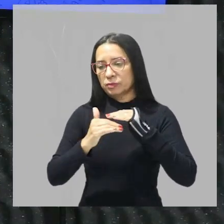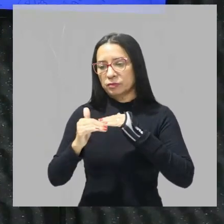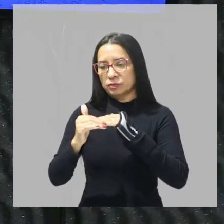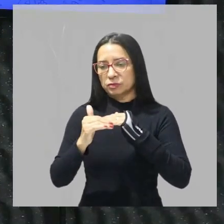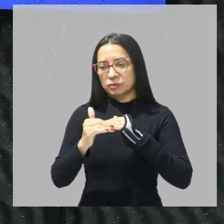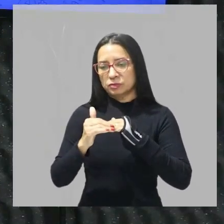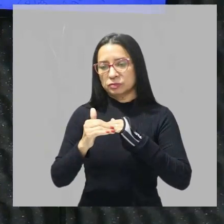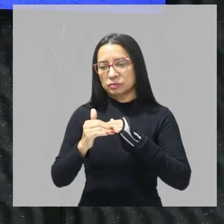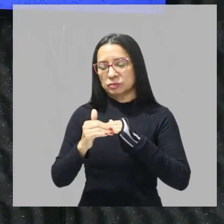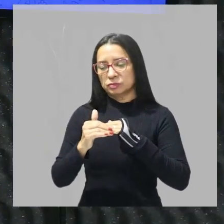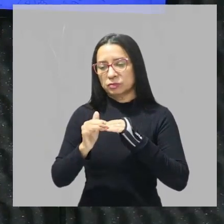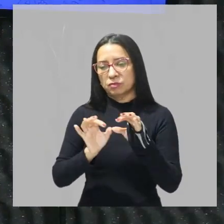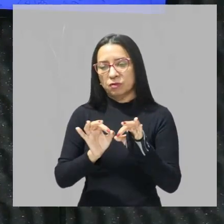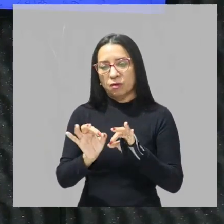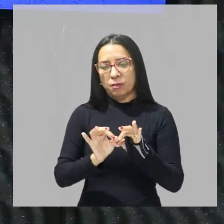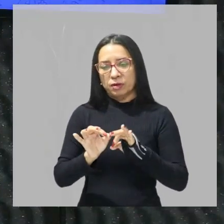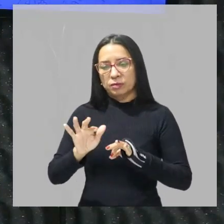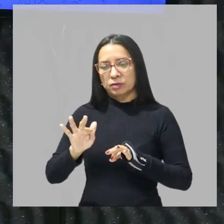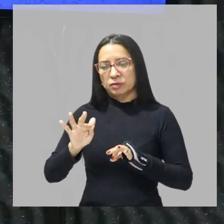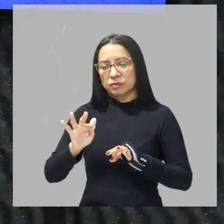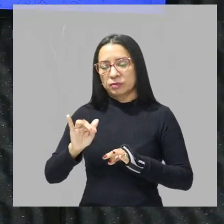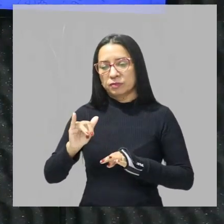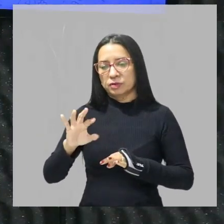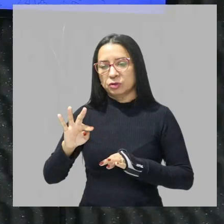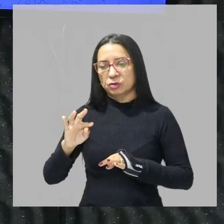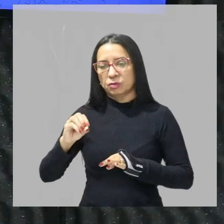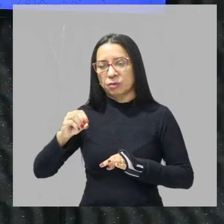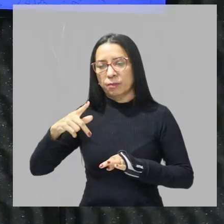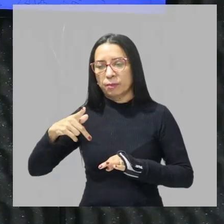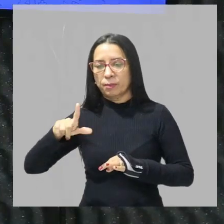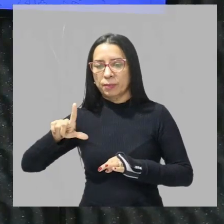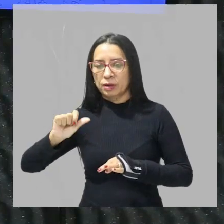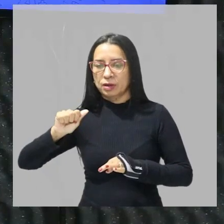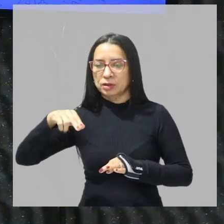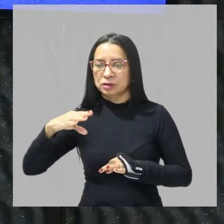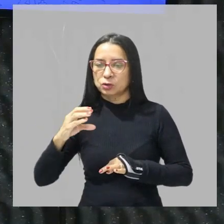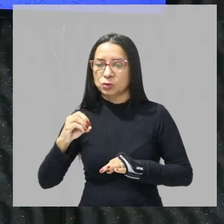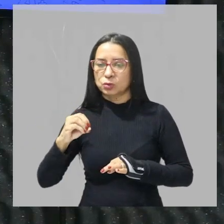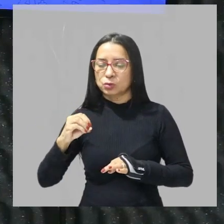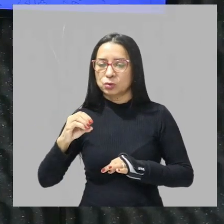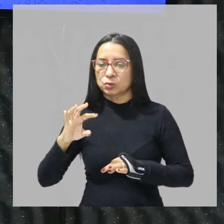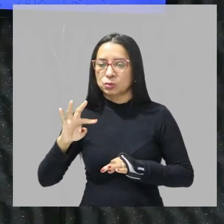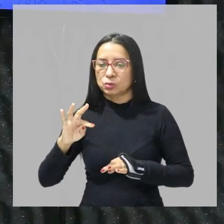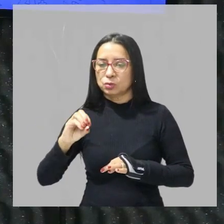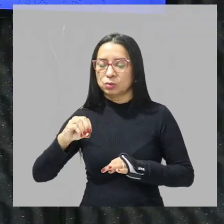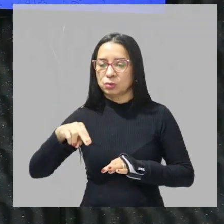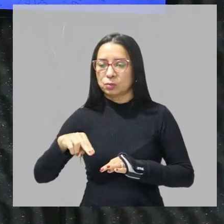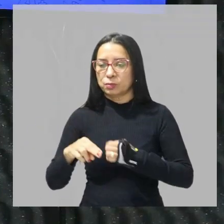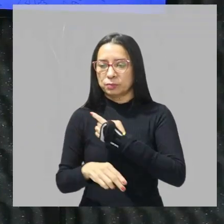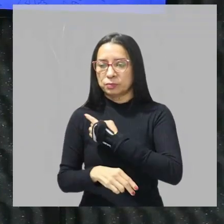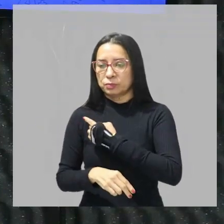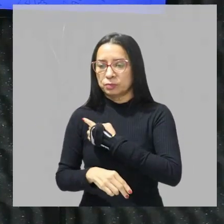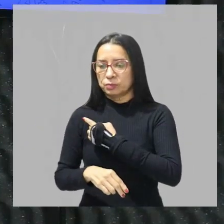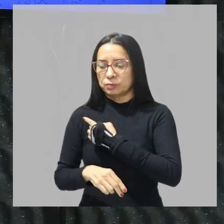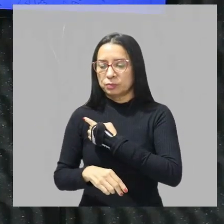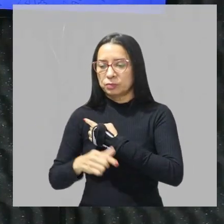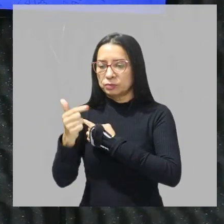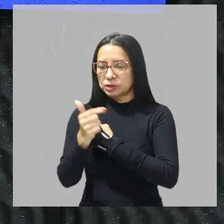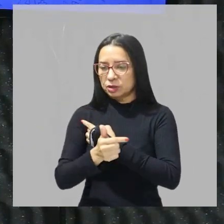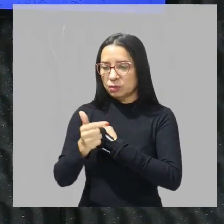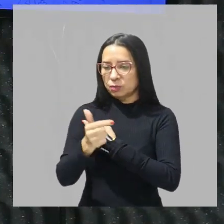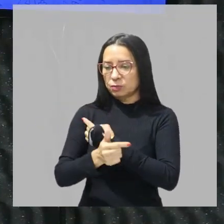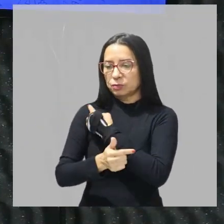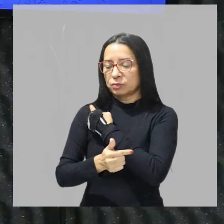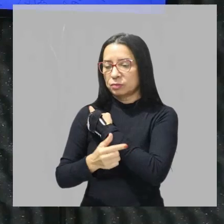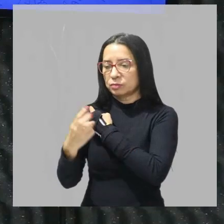pelo fitoplâncton, o segundo nível trófico formado pelo zooplâncton, o terceiro nível trófico formado